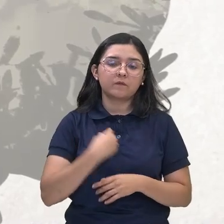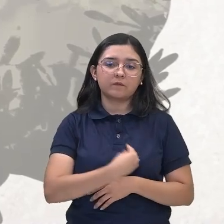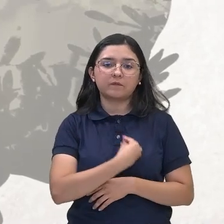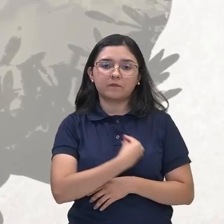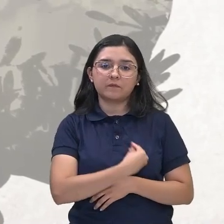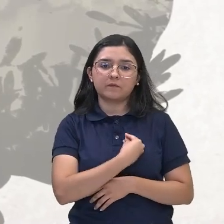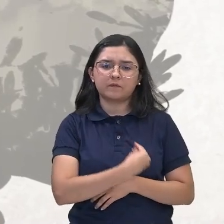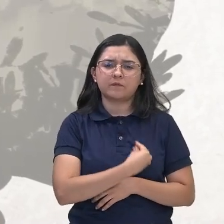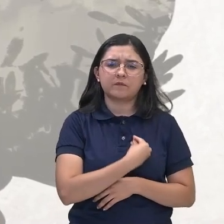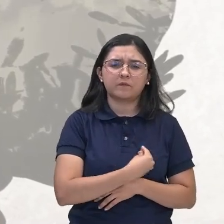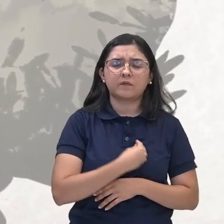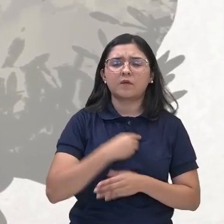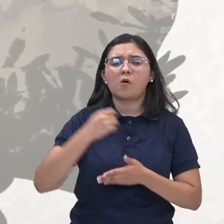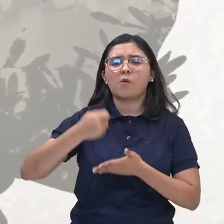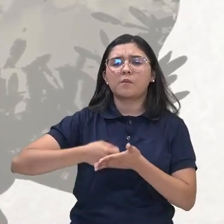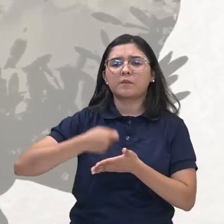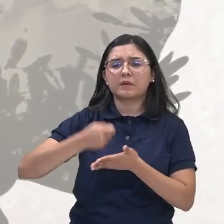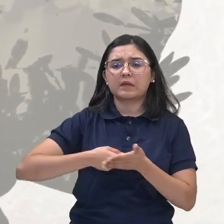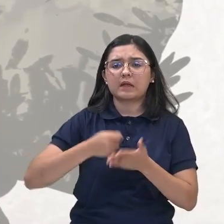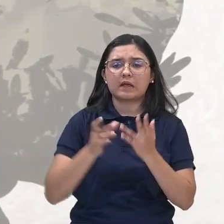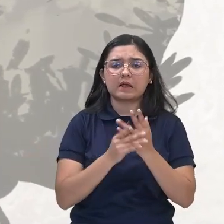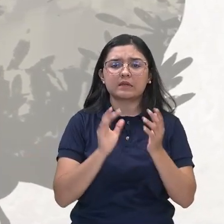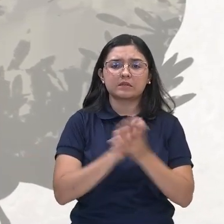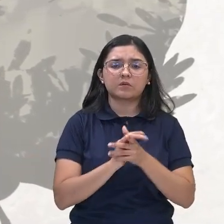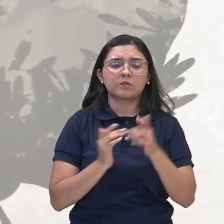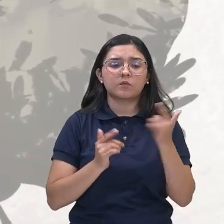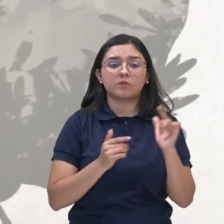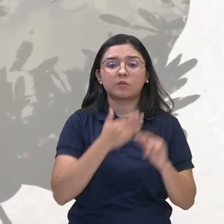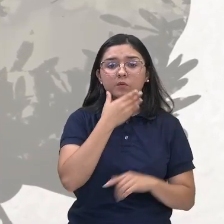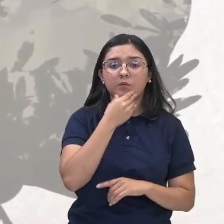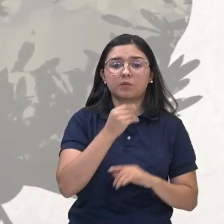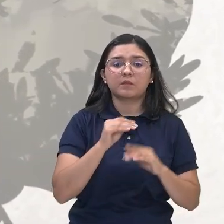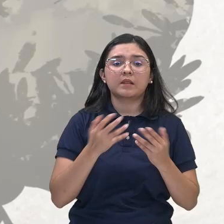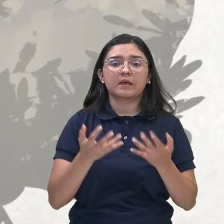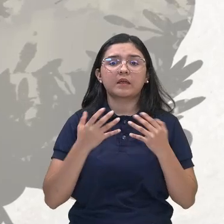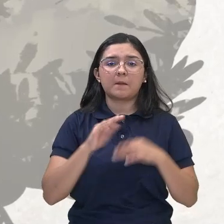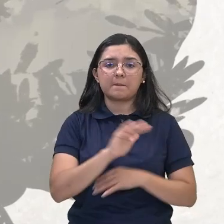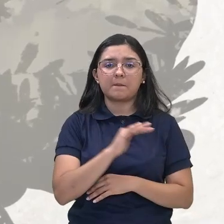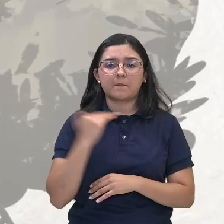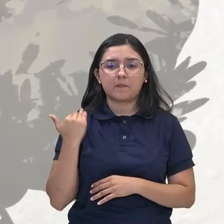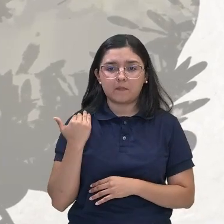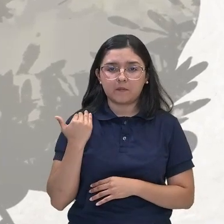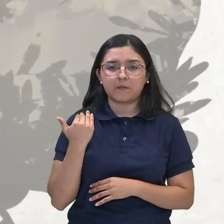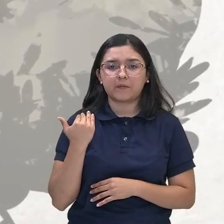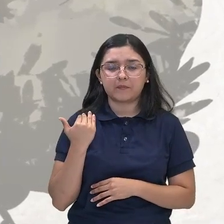vendo-se forçada a casar com Baldeta, Lindóia prefere a morte.